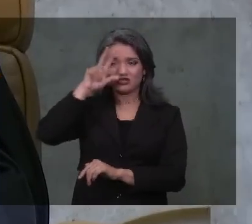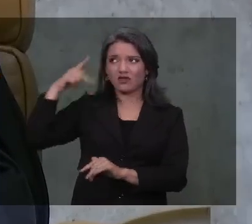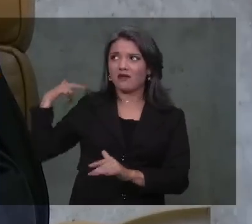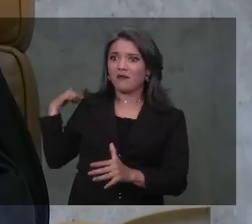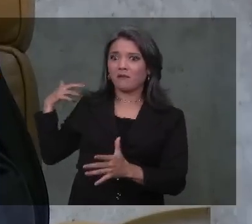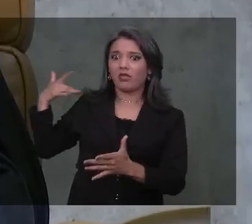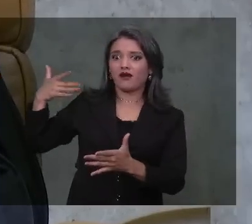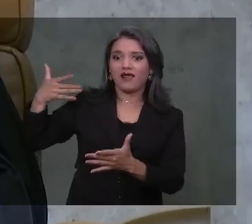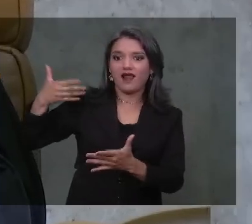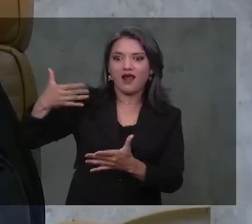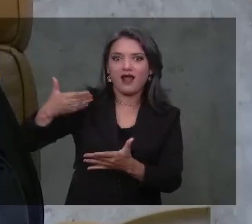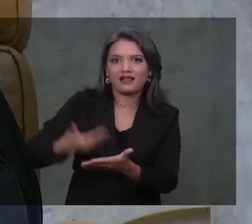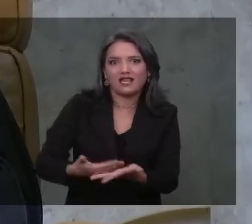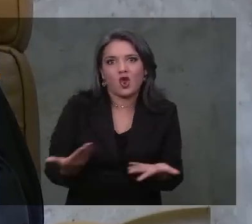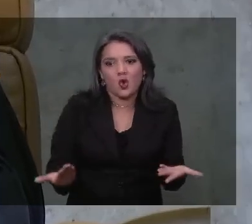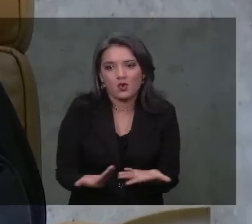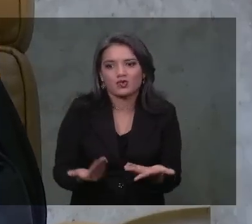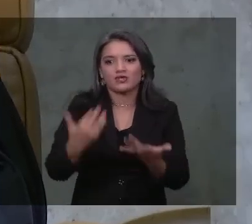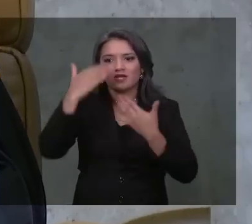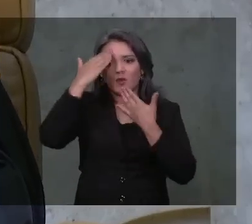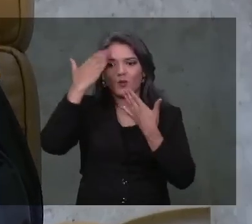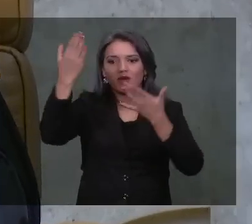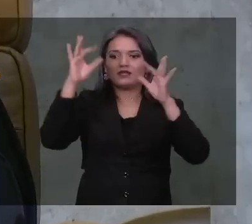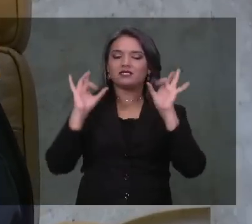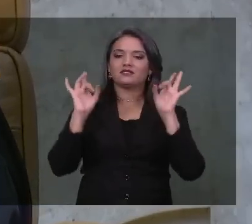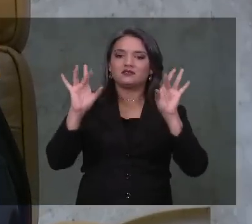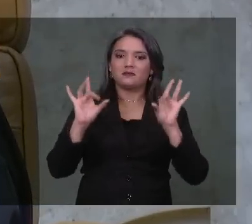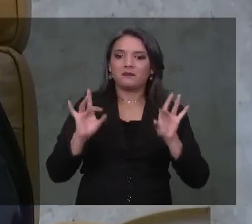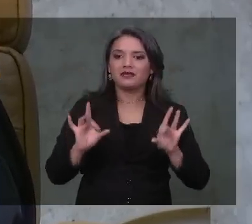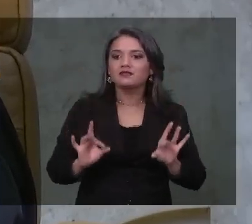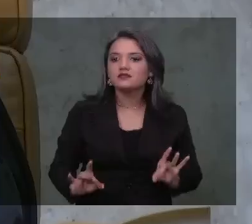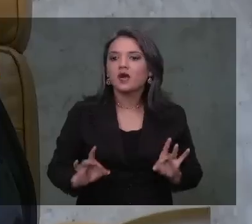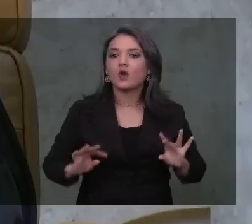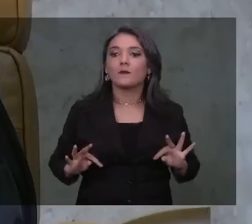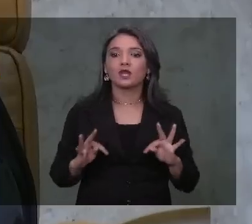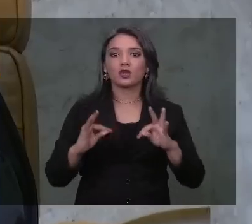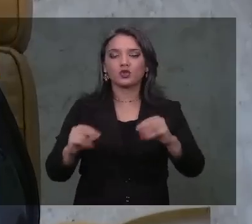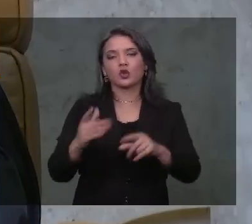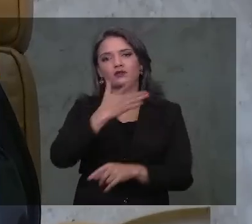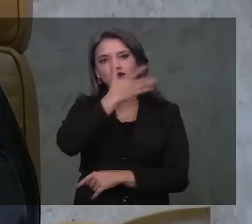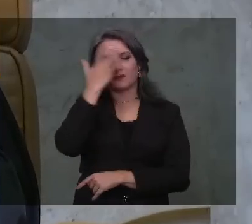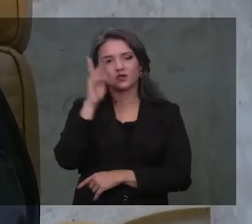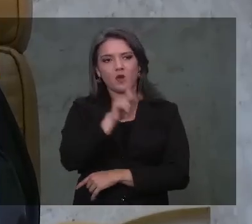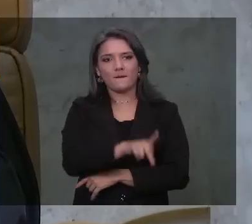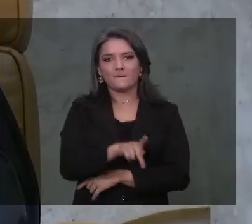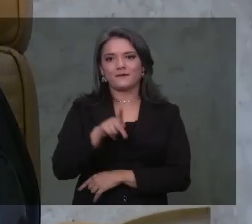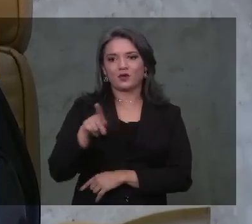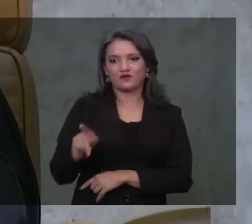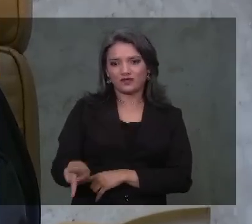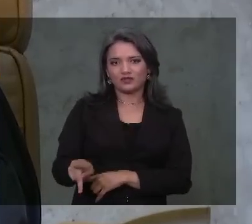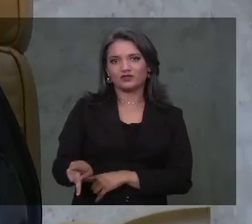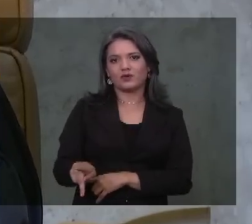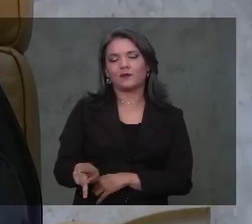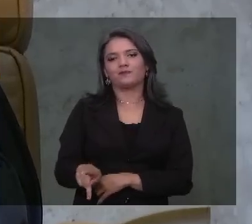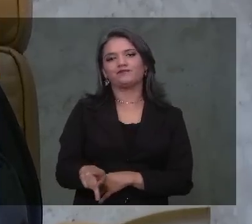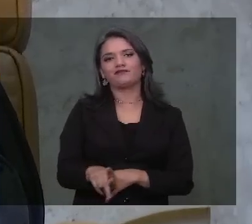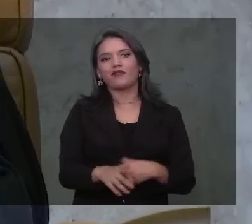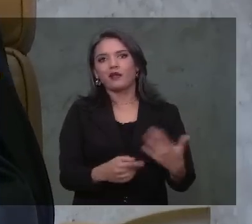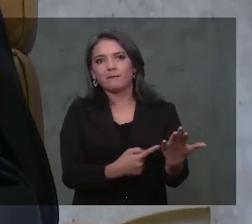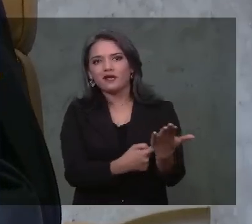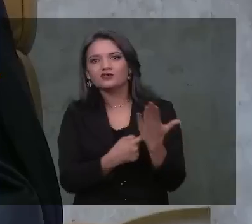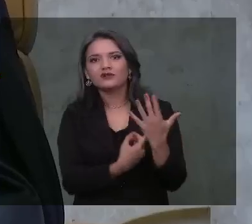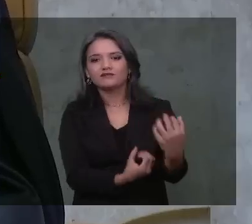Meu agradecimento mais especial vai para todos os professores que iluminaram o meu